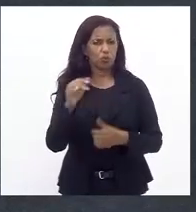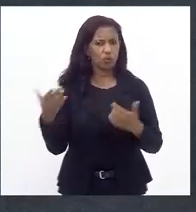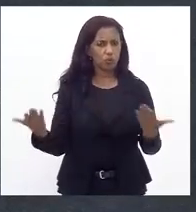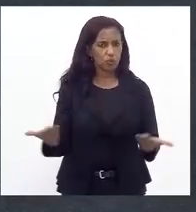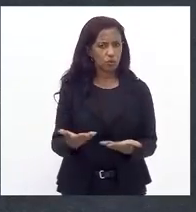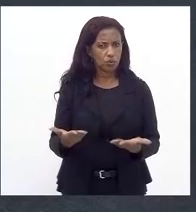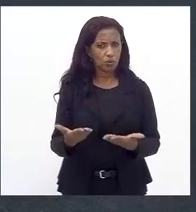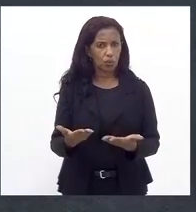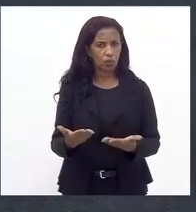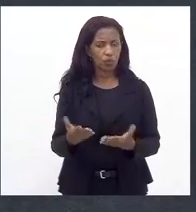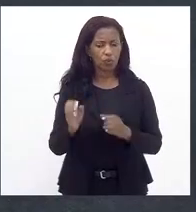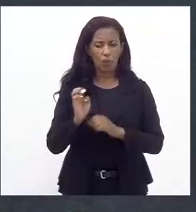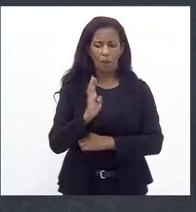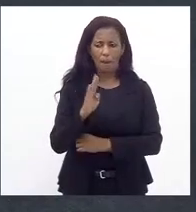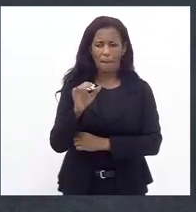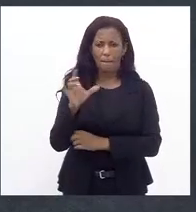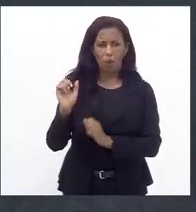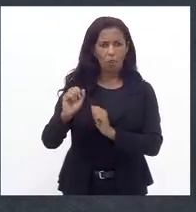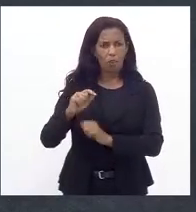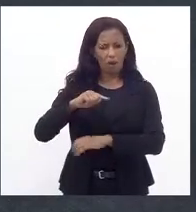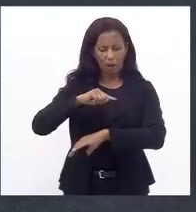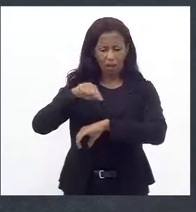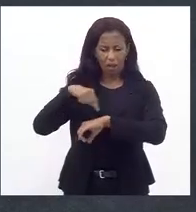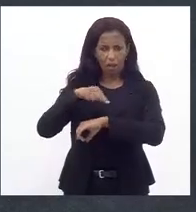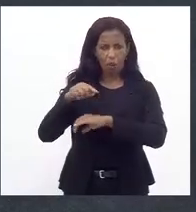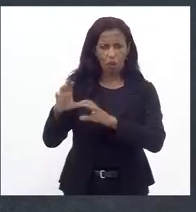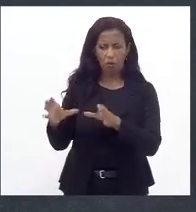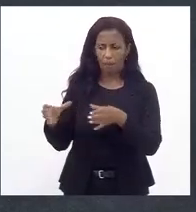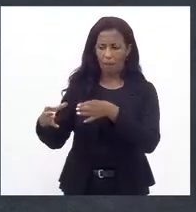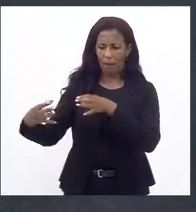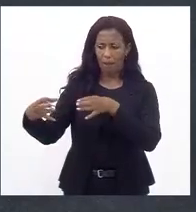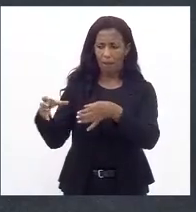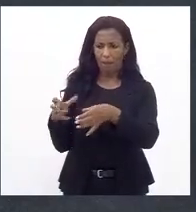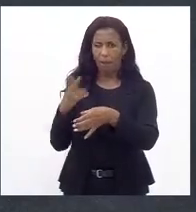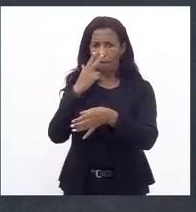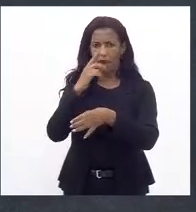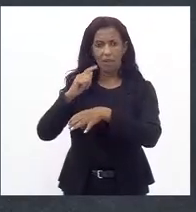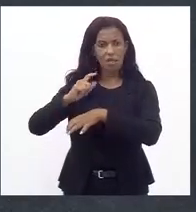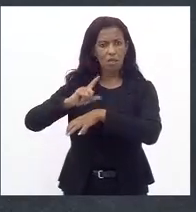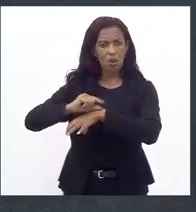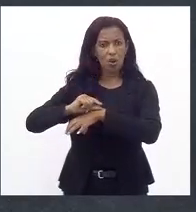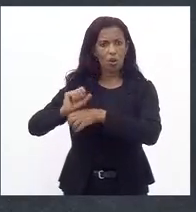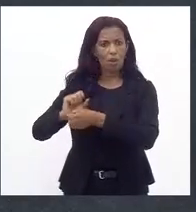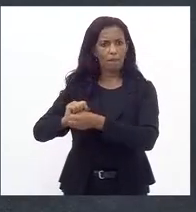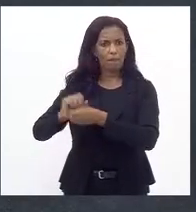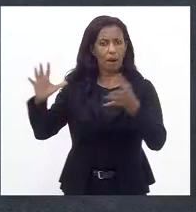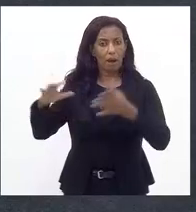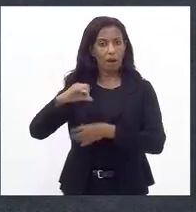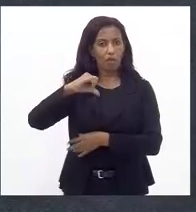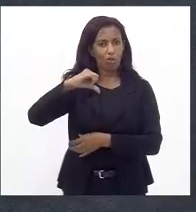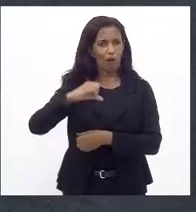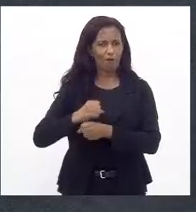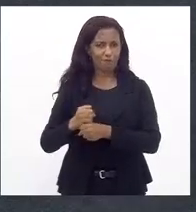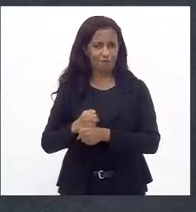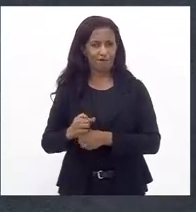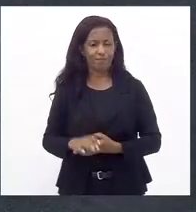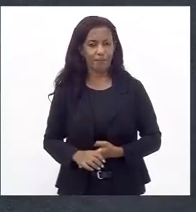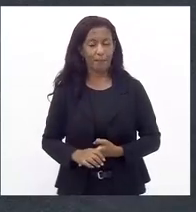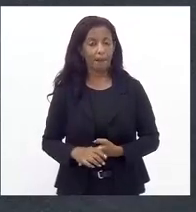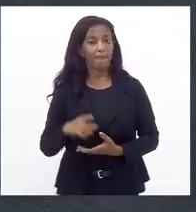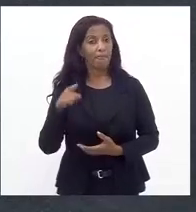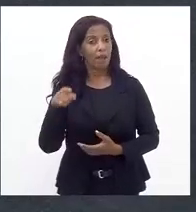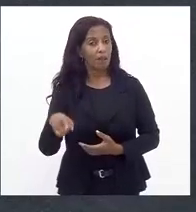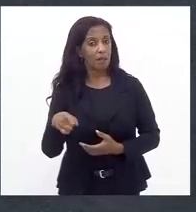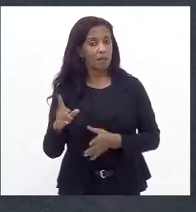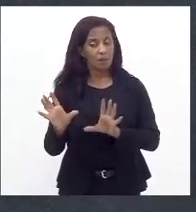de hoje uma bomba relógio que tem data E daqui a nove anos e